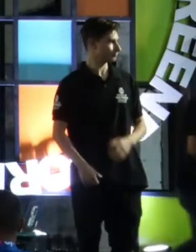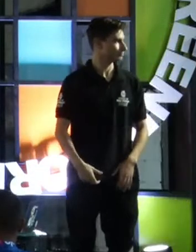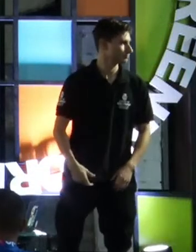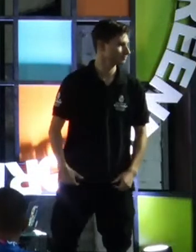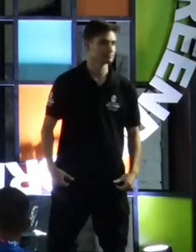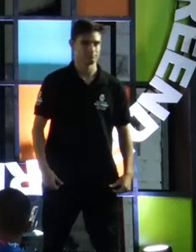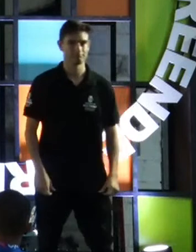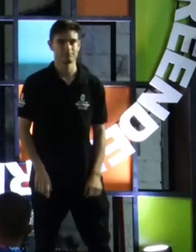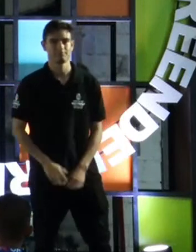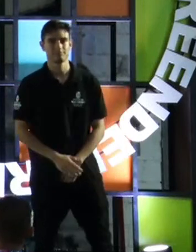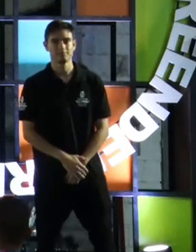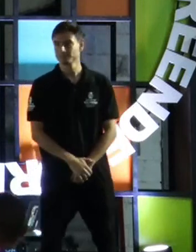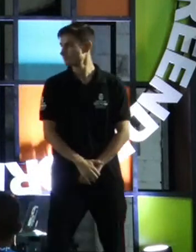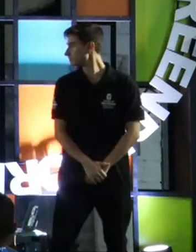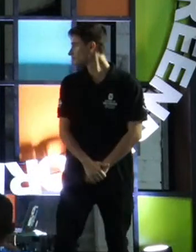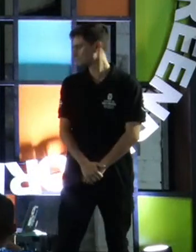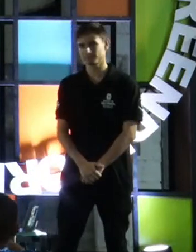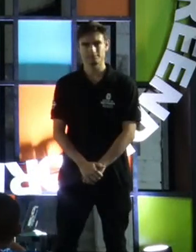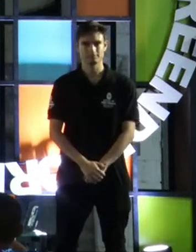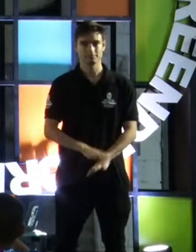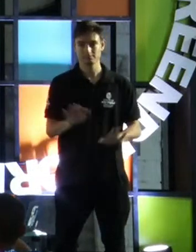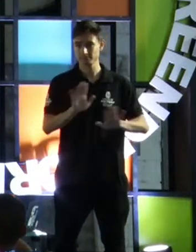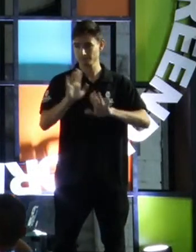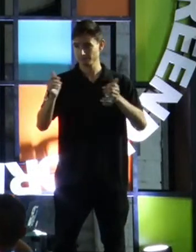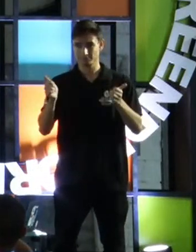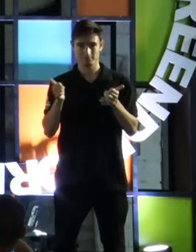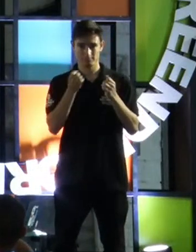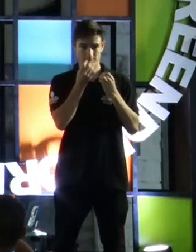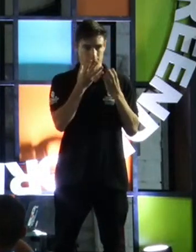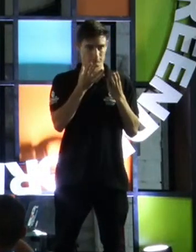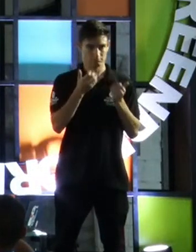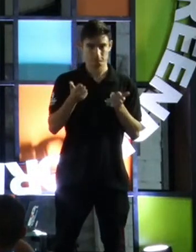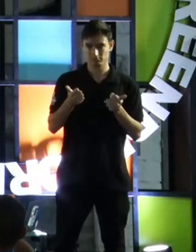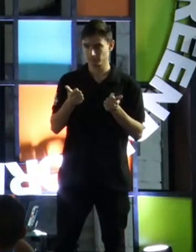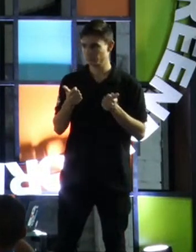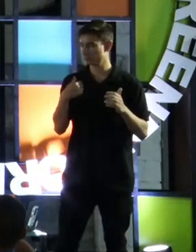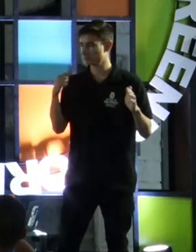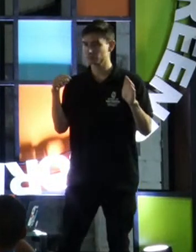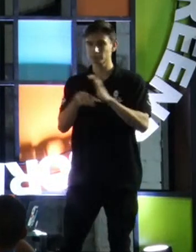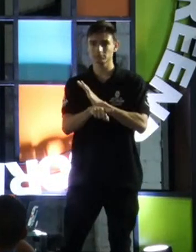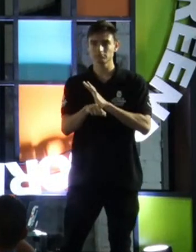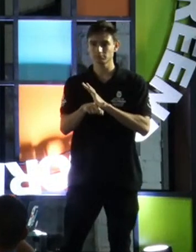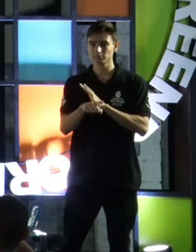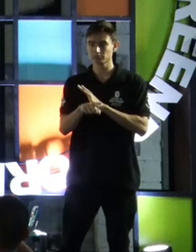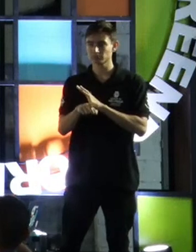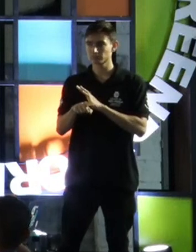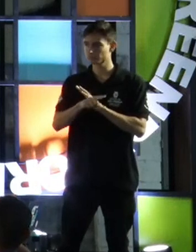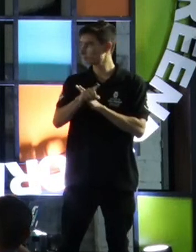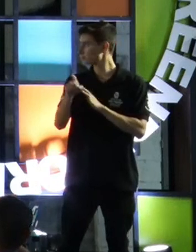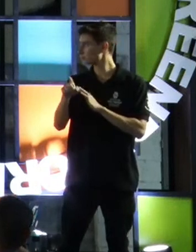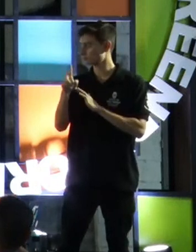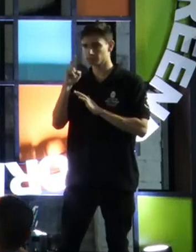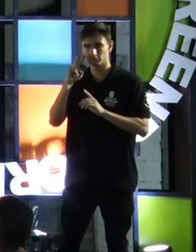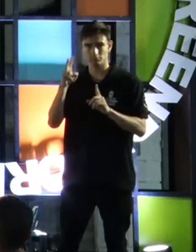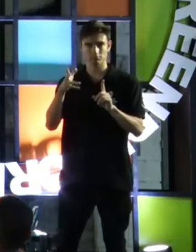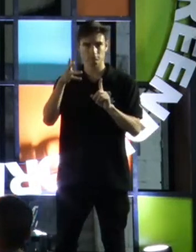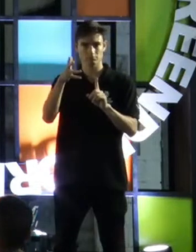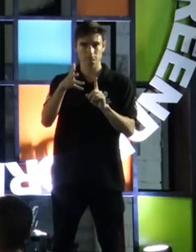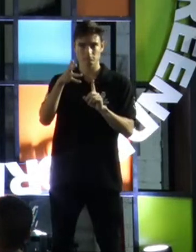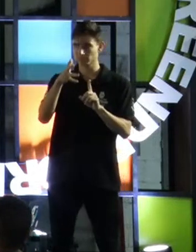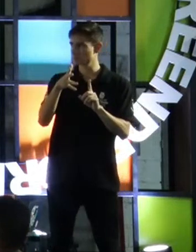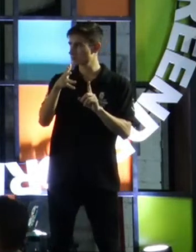Pronto. E aí, galera? Eu ia perguntar se alguém viu minha palestra da Campus